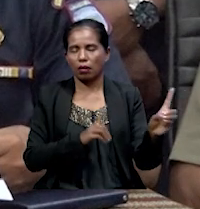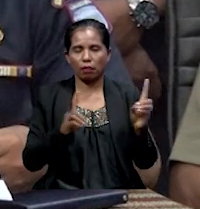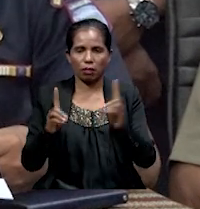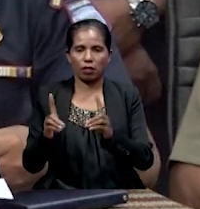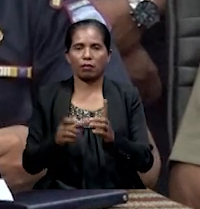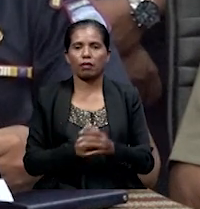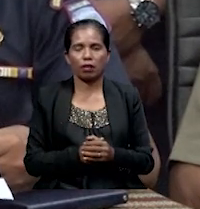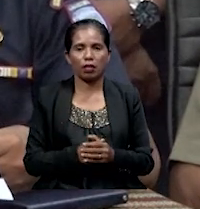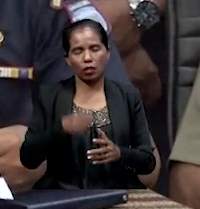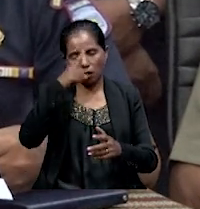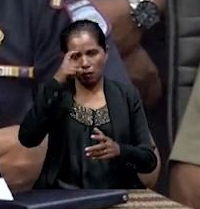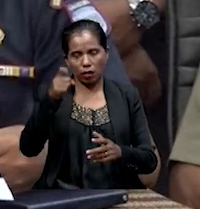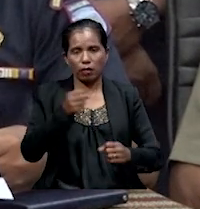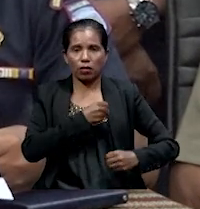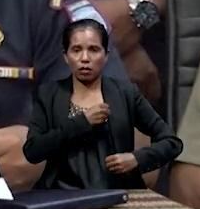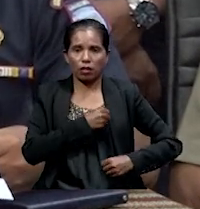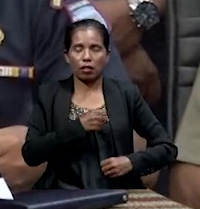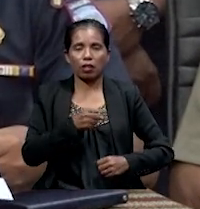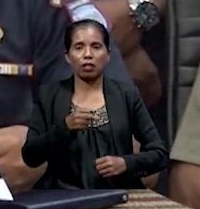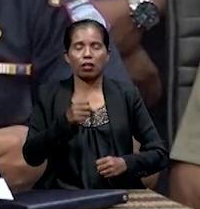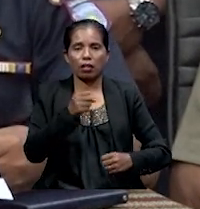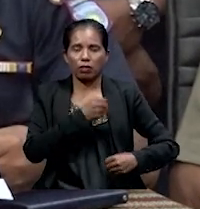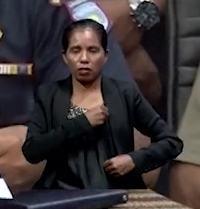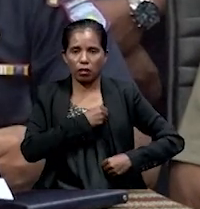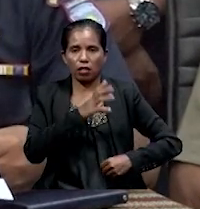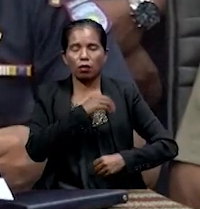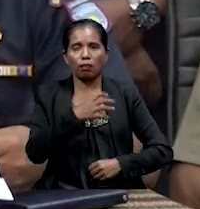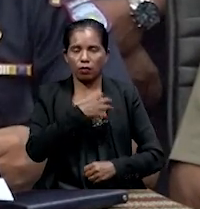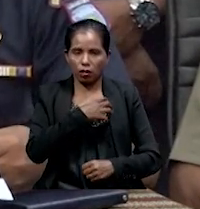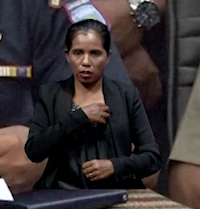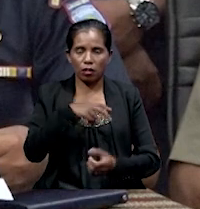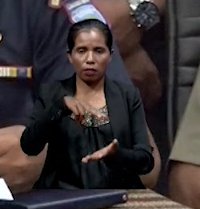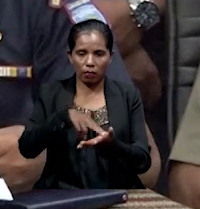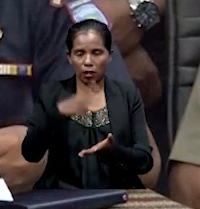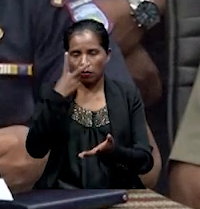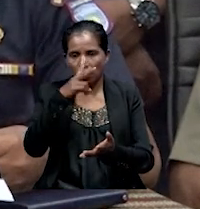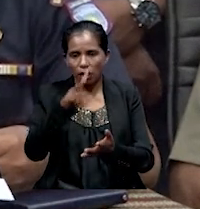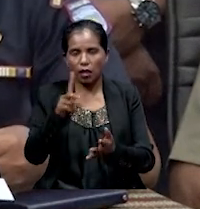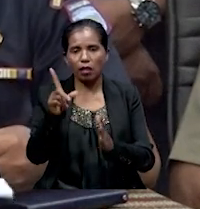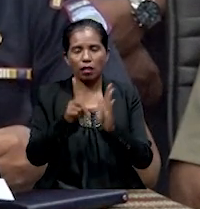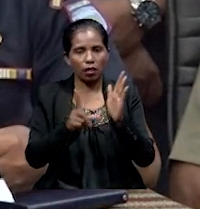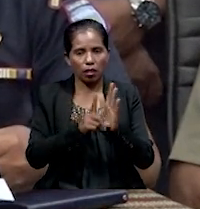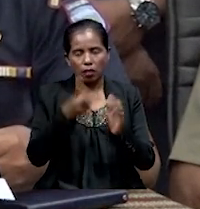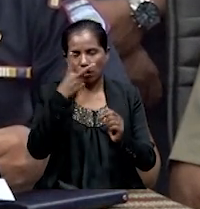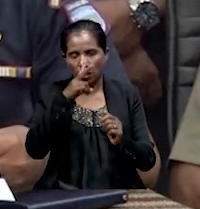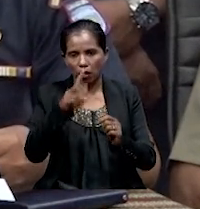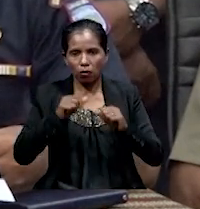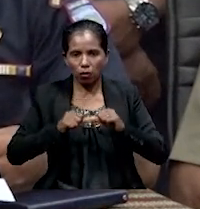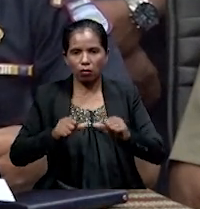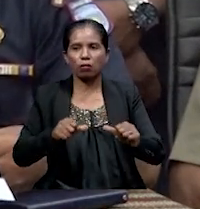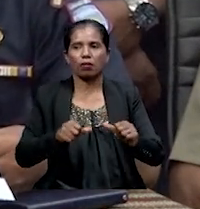Tambane, Força Ruha Amrik para afirma. Saya nama kelurahan lei saya nama bela implement ia krai. Kumunera kontinua hak